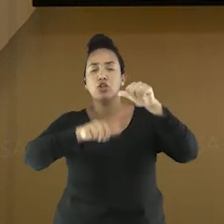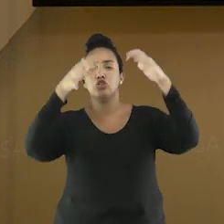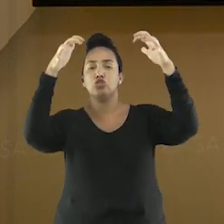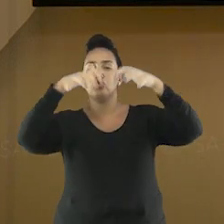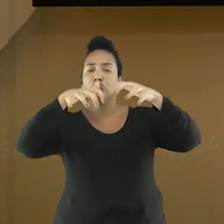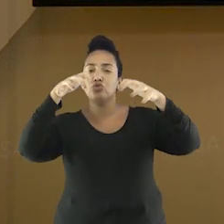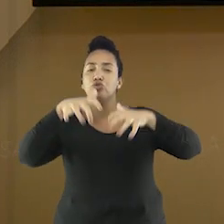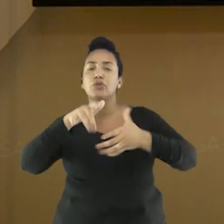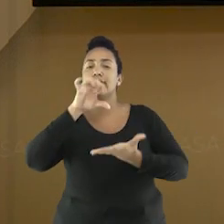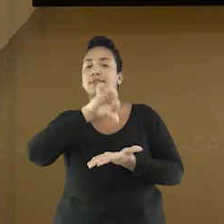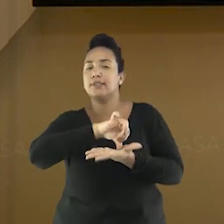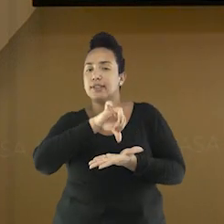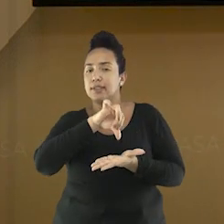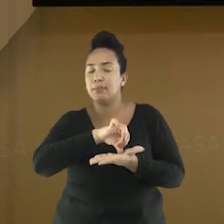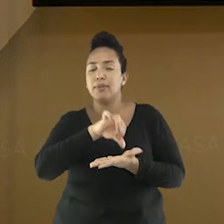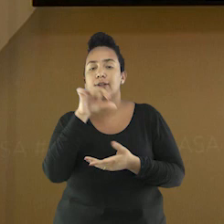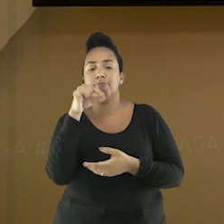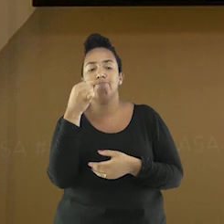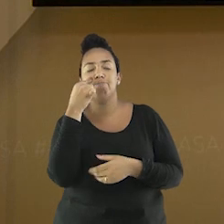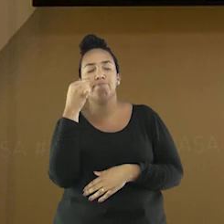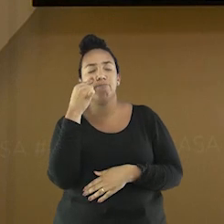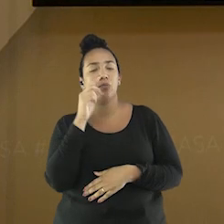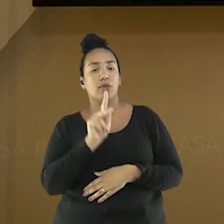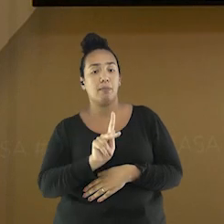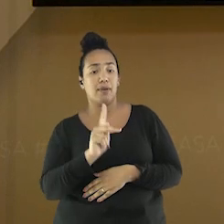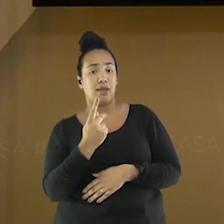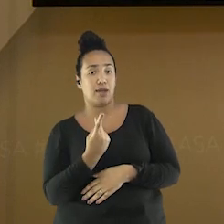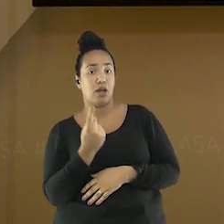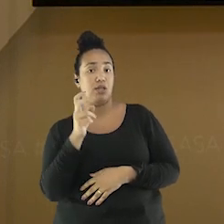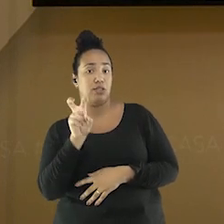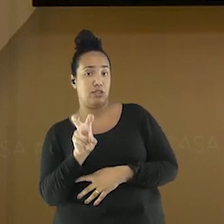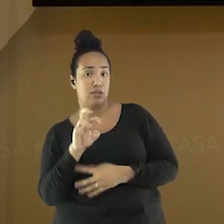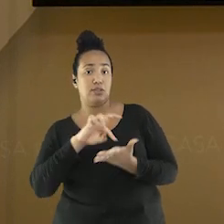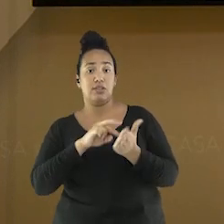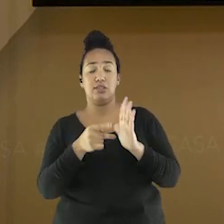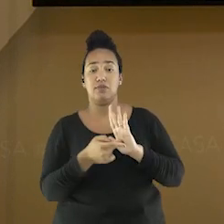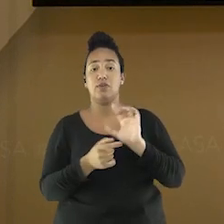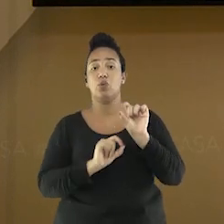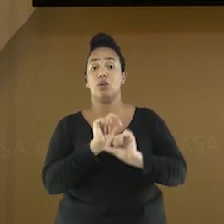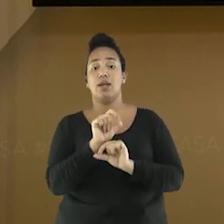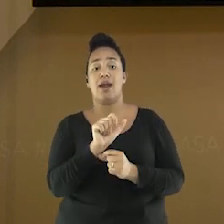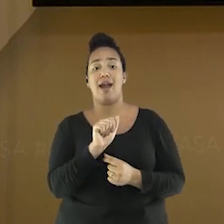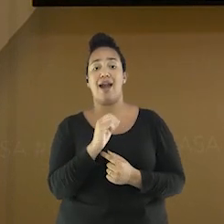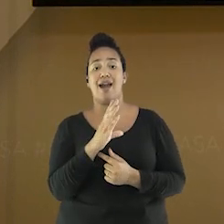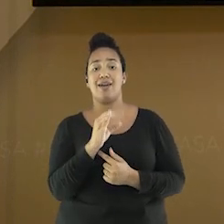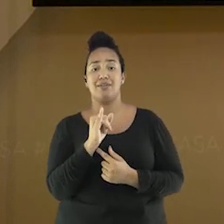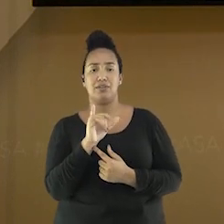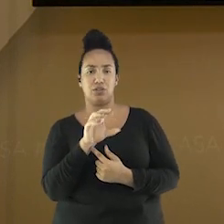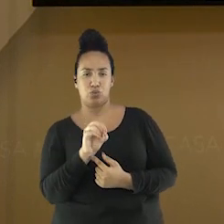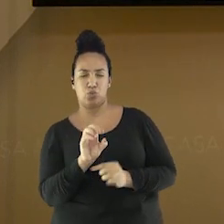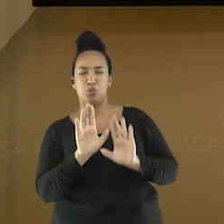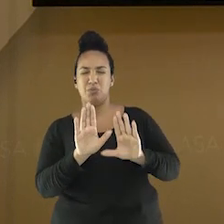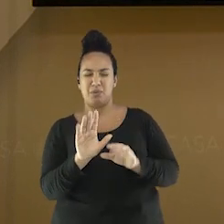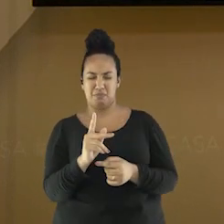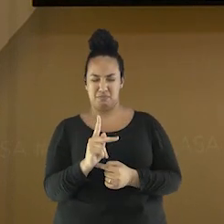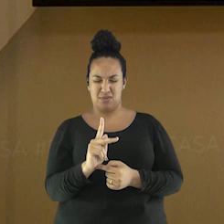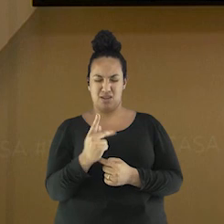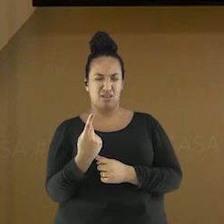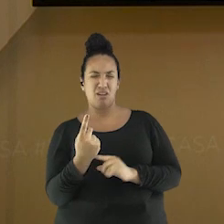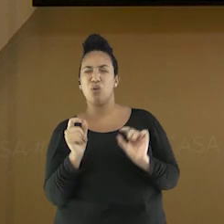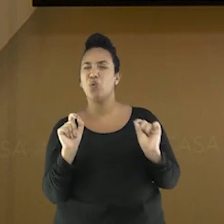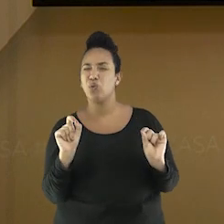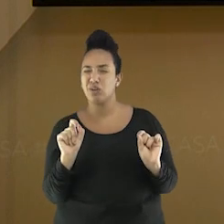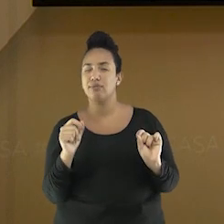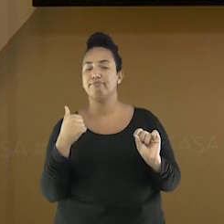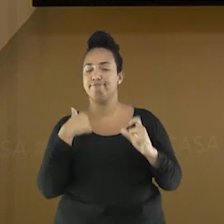concluindo que seu pH era 5, indicando caráter ácido. pH, professor? Vocês vão entender, calma. As amostras foram coletadas